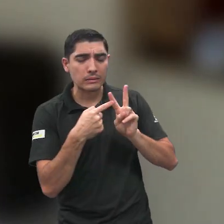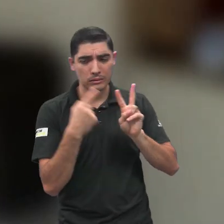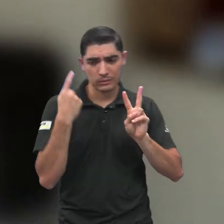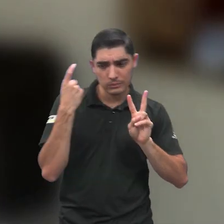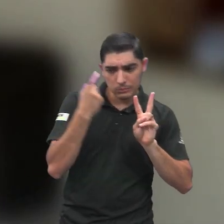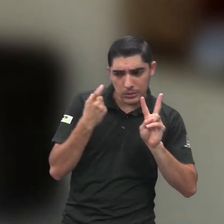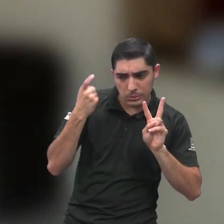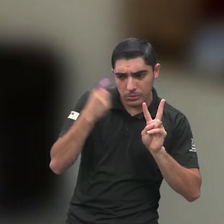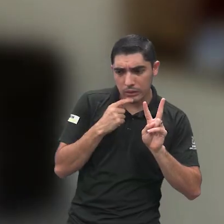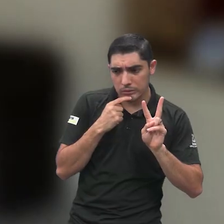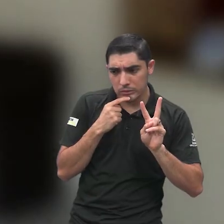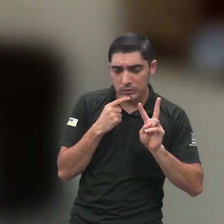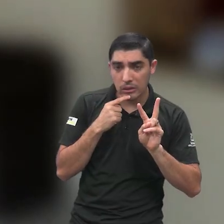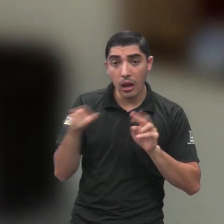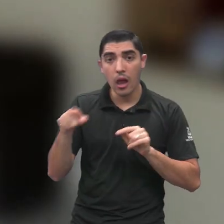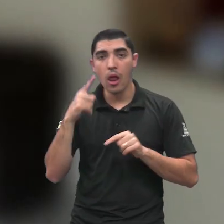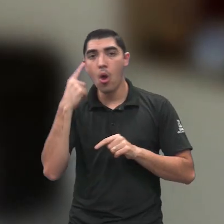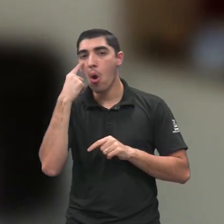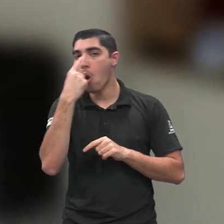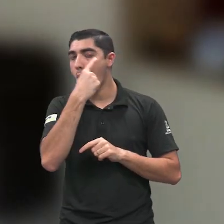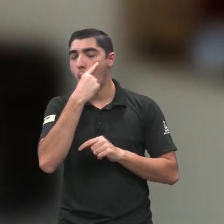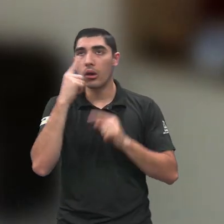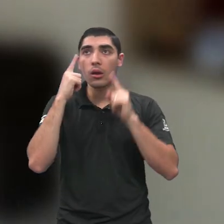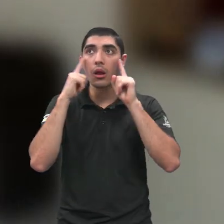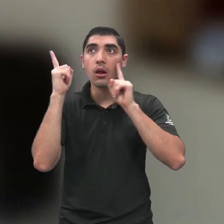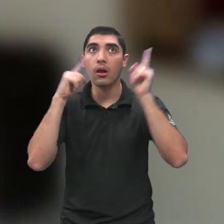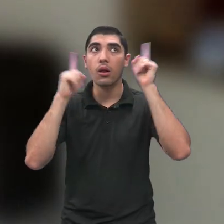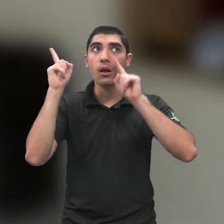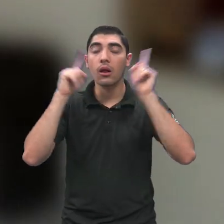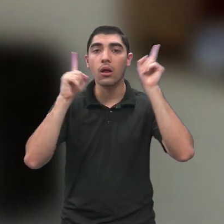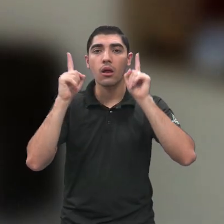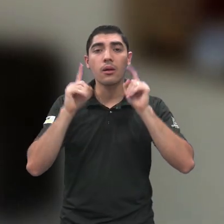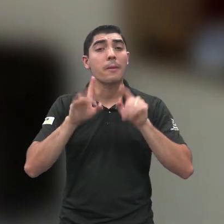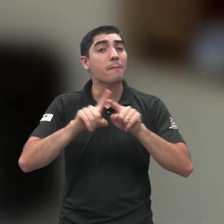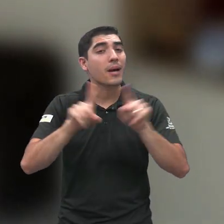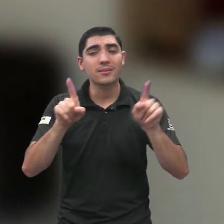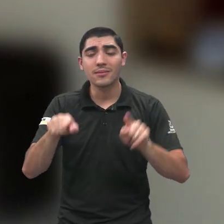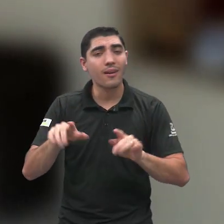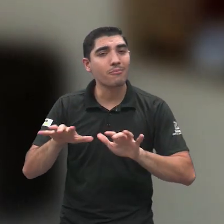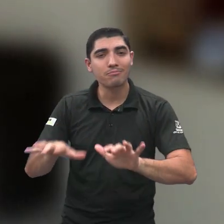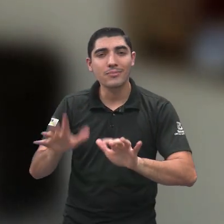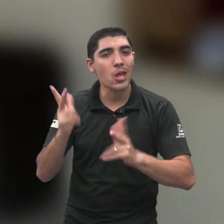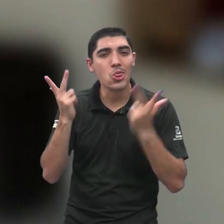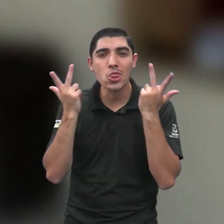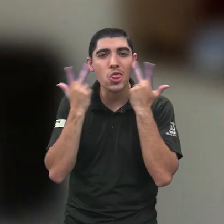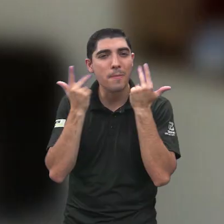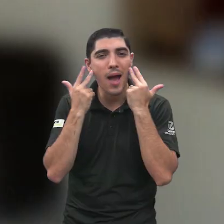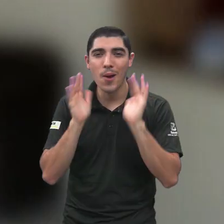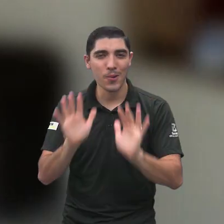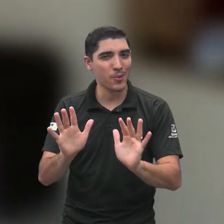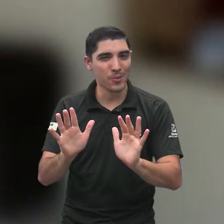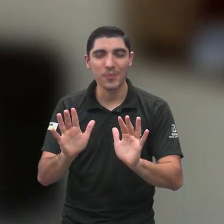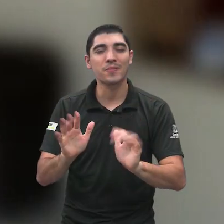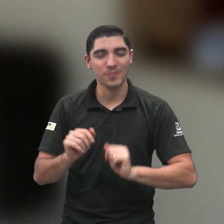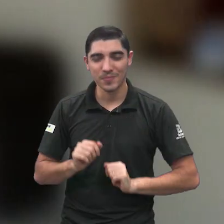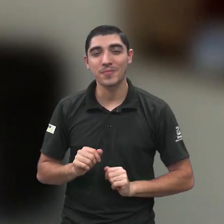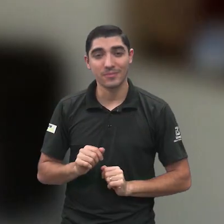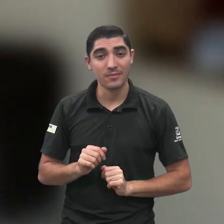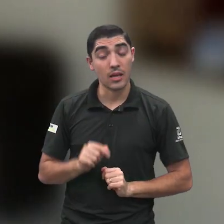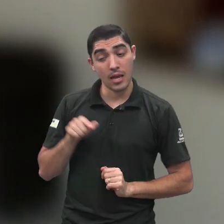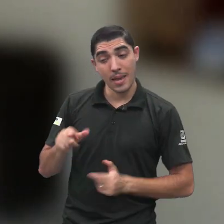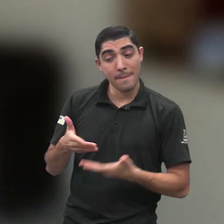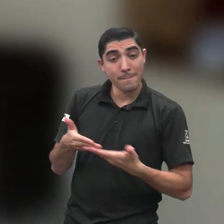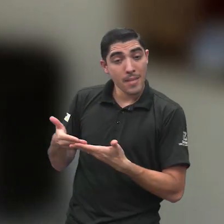movimentos oculares, às vezes coisas que assustam os pais, mas que estão dentro do desenvolvimento normal, né? Então, o bebê tem